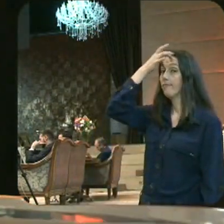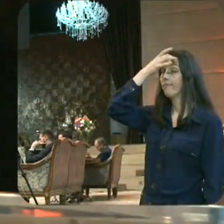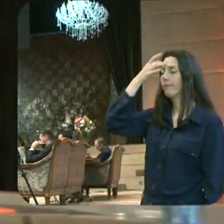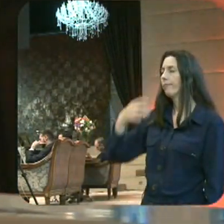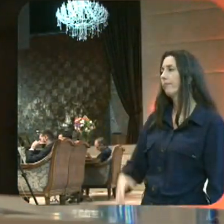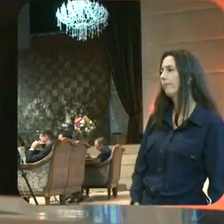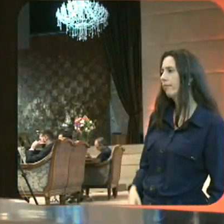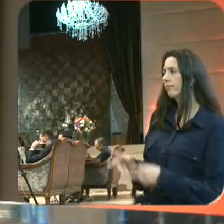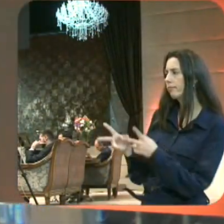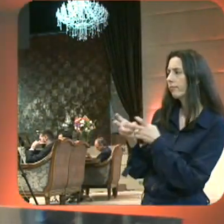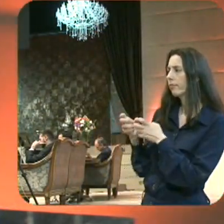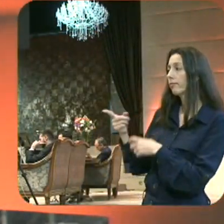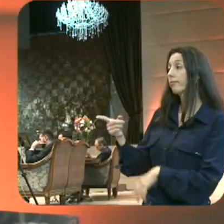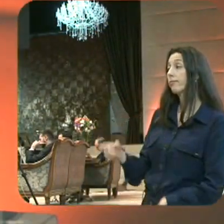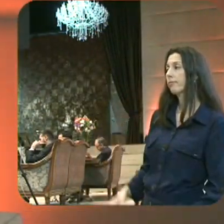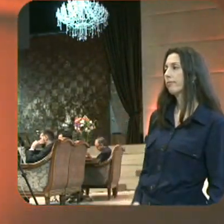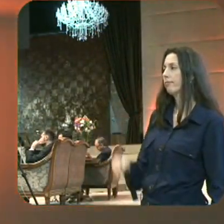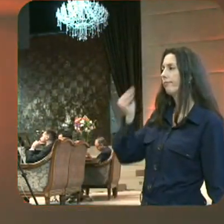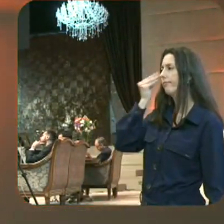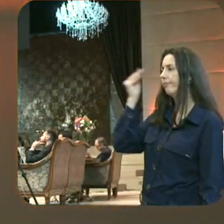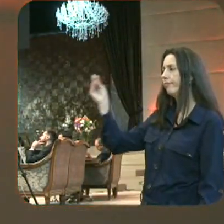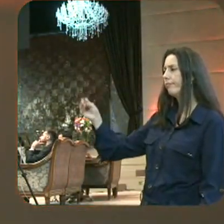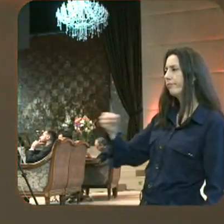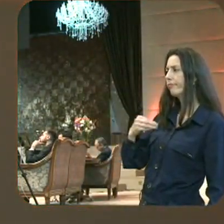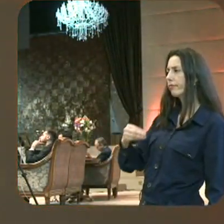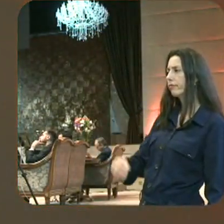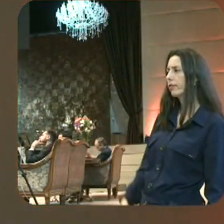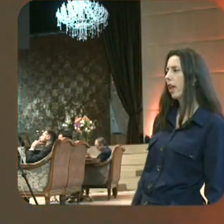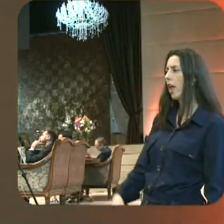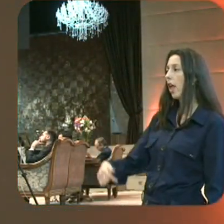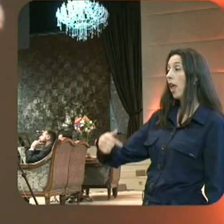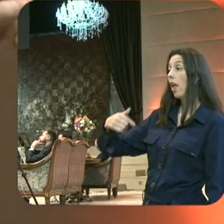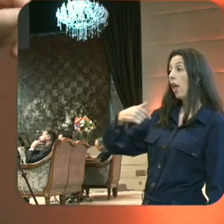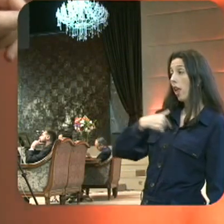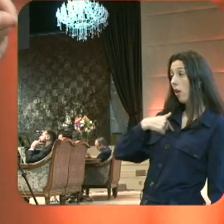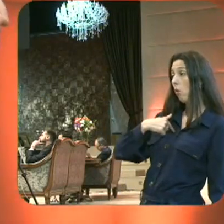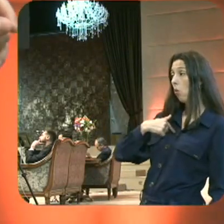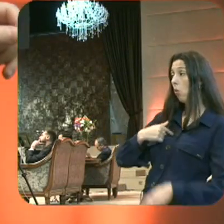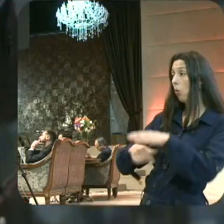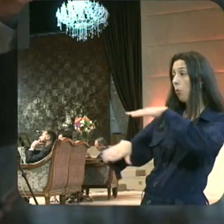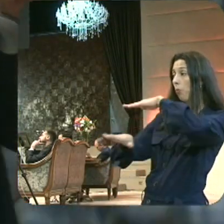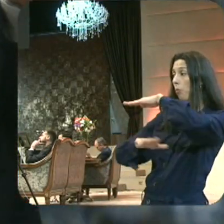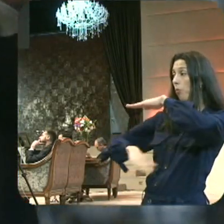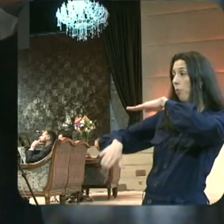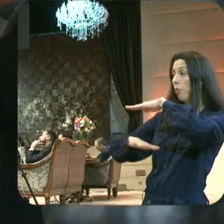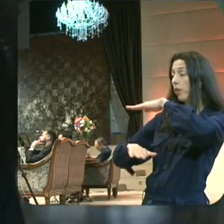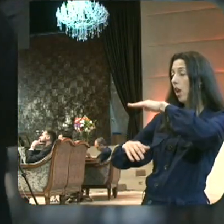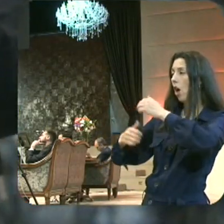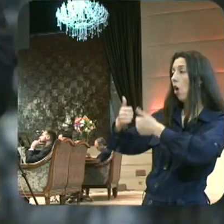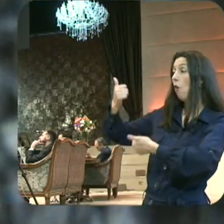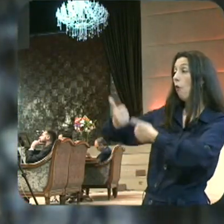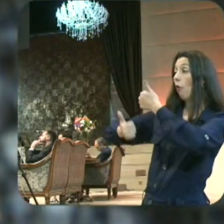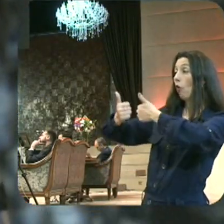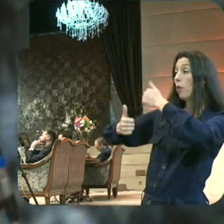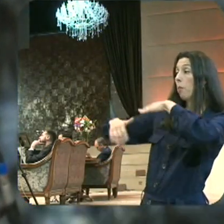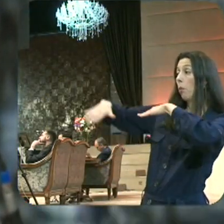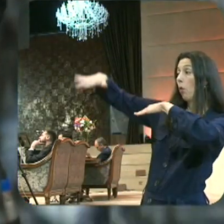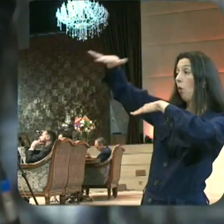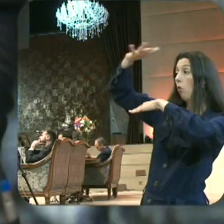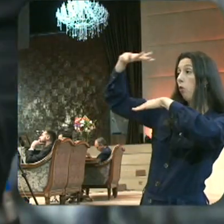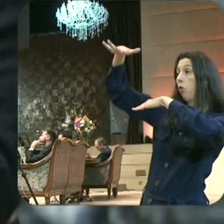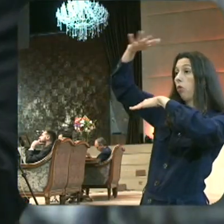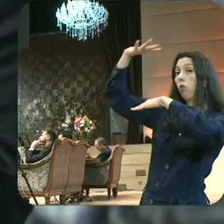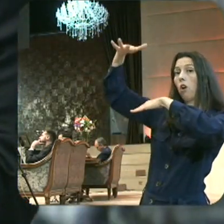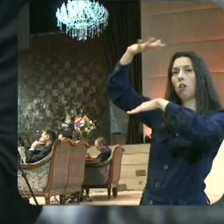mulher? Ela diz assim: ó, eu valho menos do que os